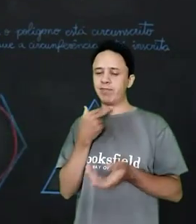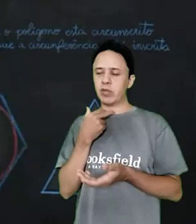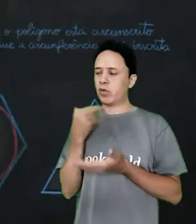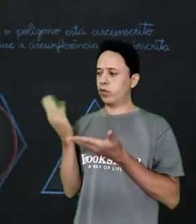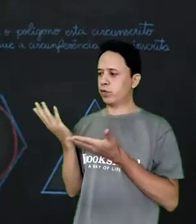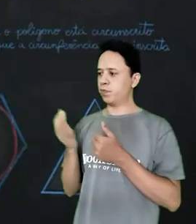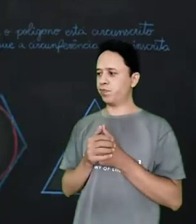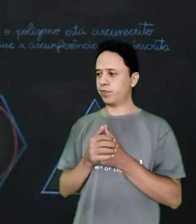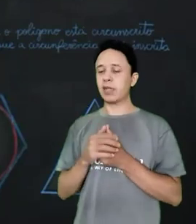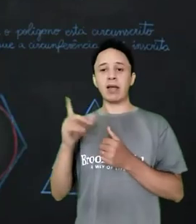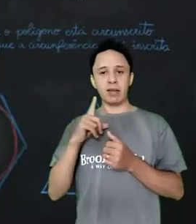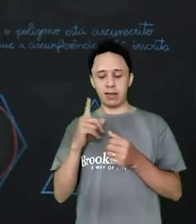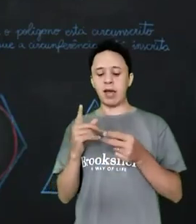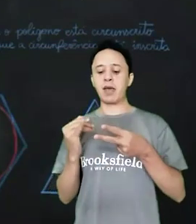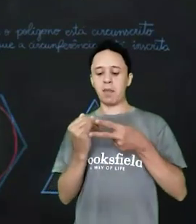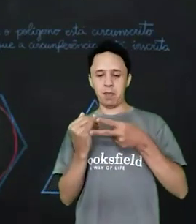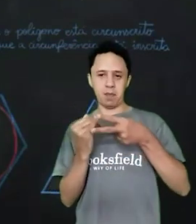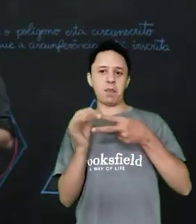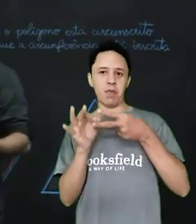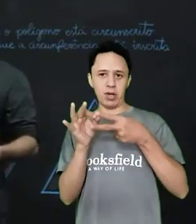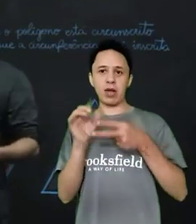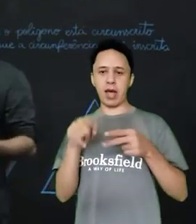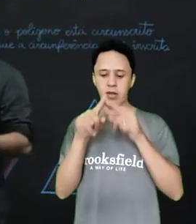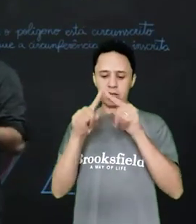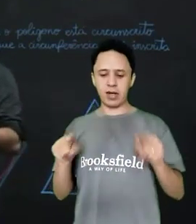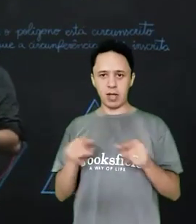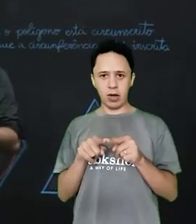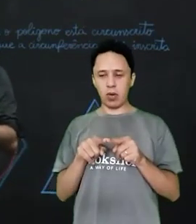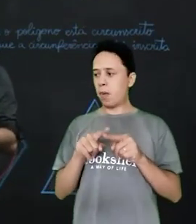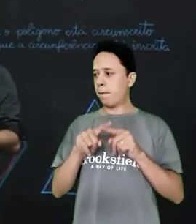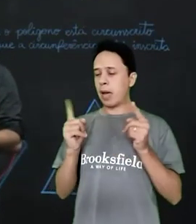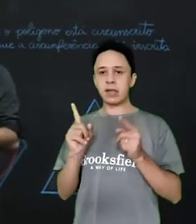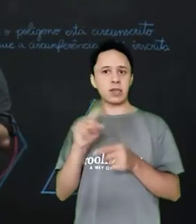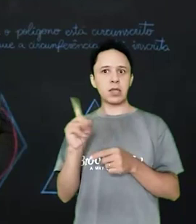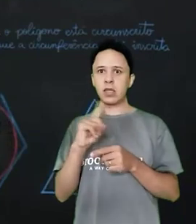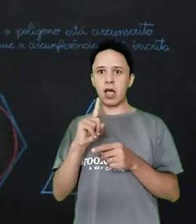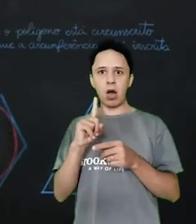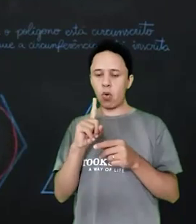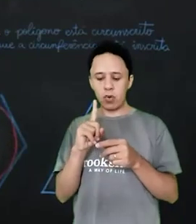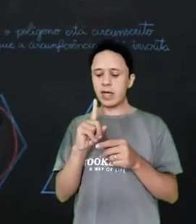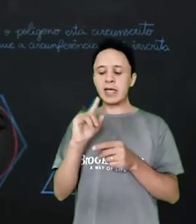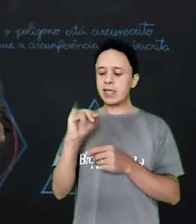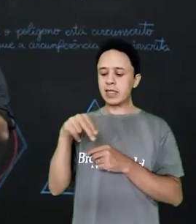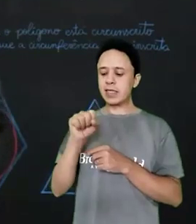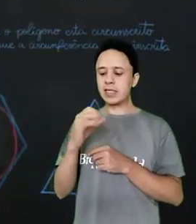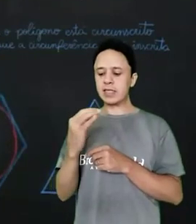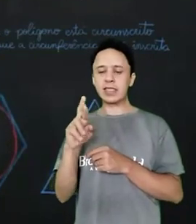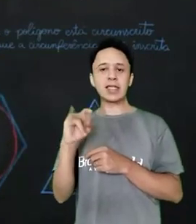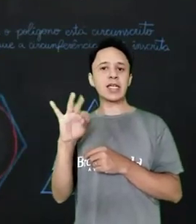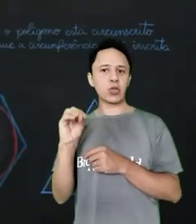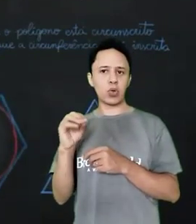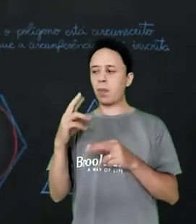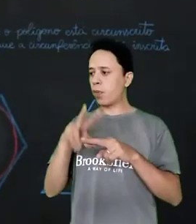Aqui, embora nós tenhamos um polígono, que é o triângulo, ele não está inscrito por quê? Porque a principal característica